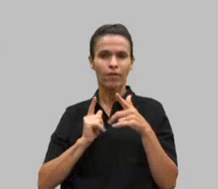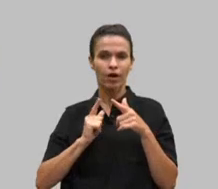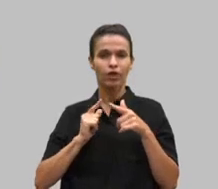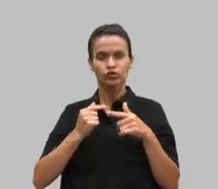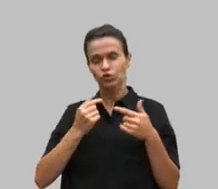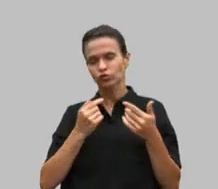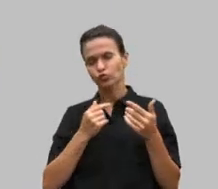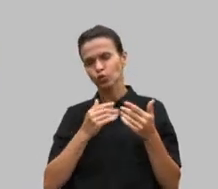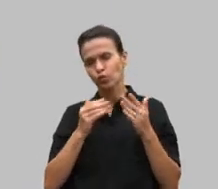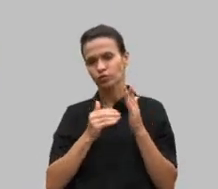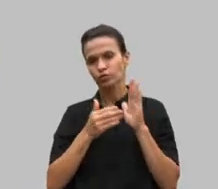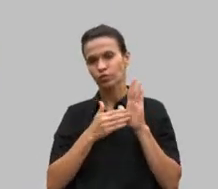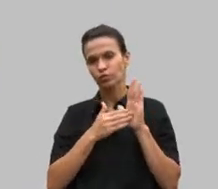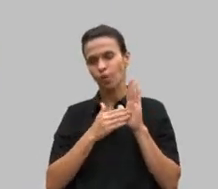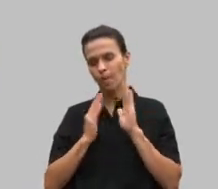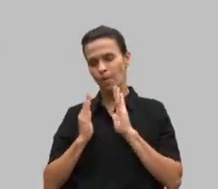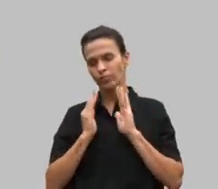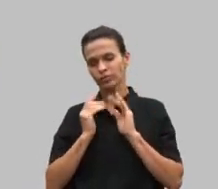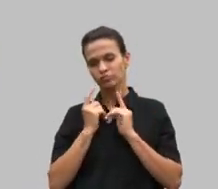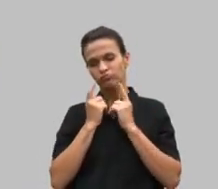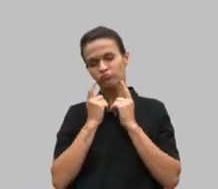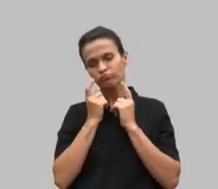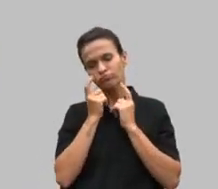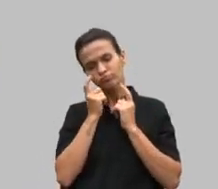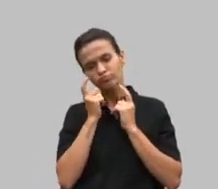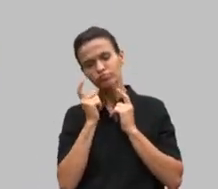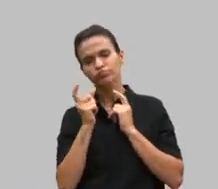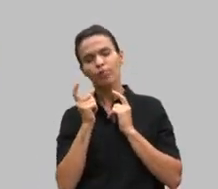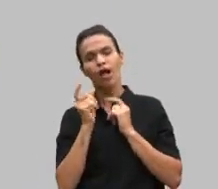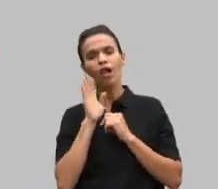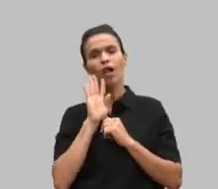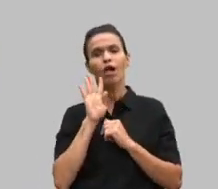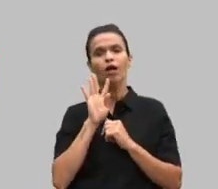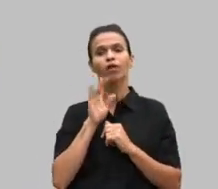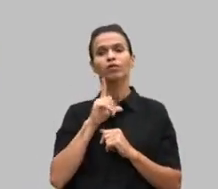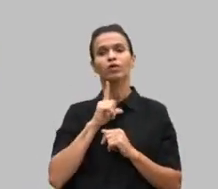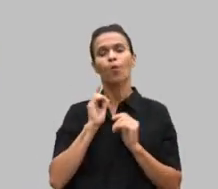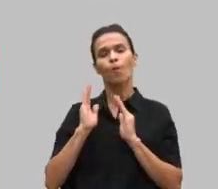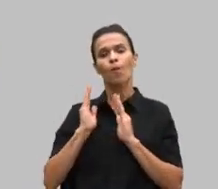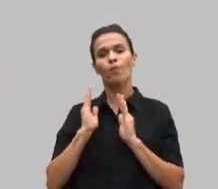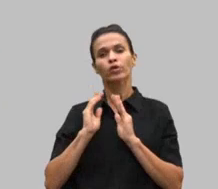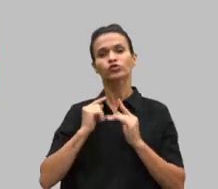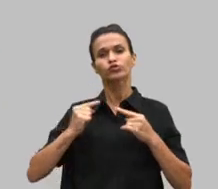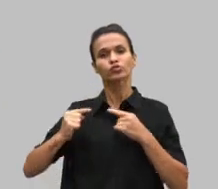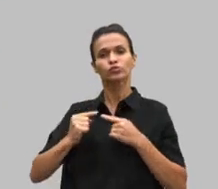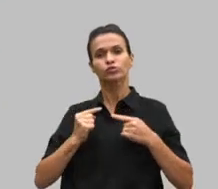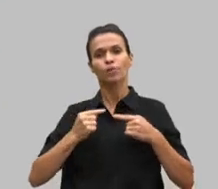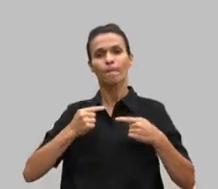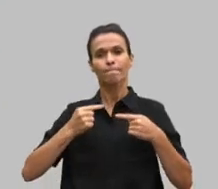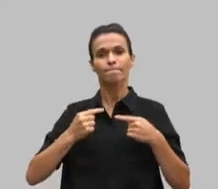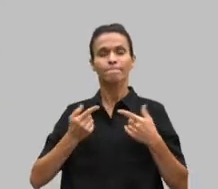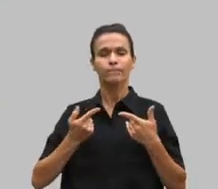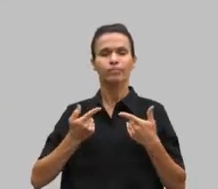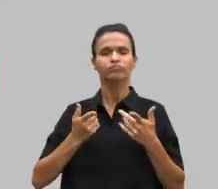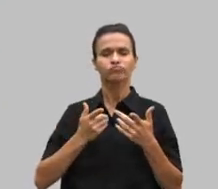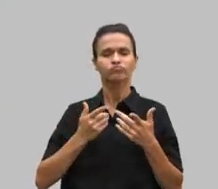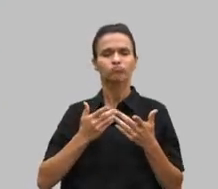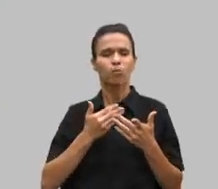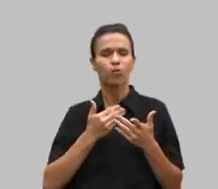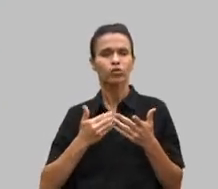um momento muito interessante porque é muito legal também que haja um momento de discussão política informal né fora